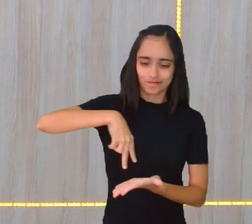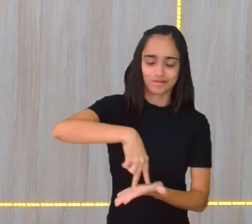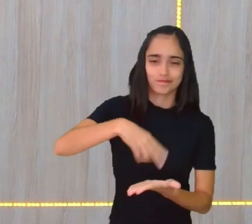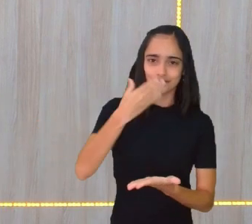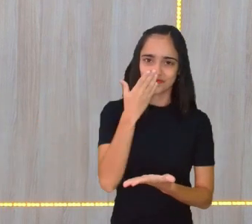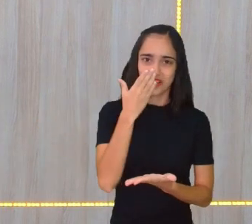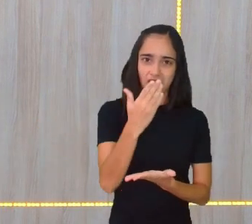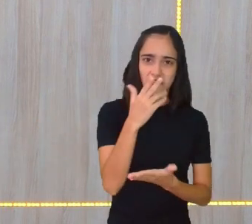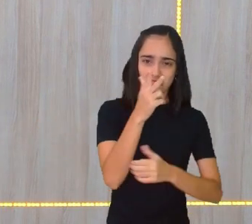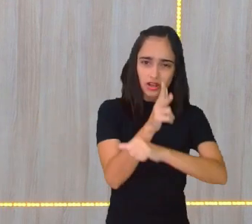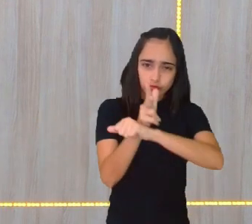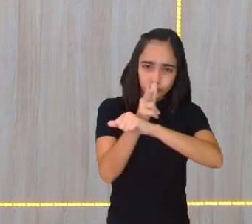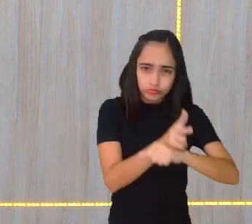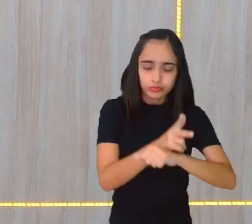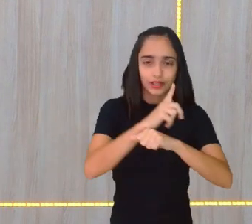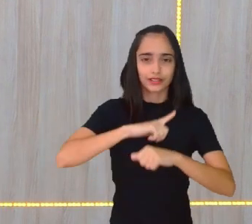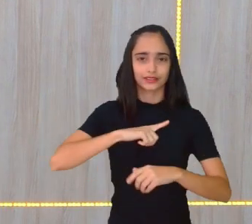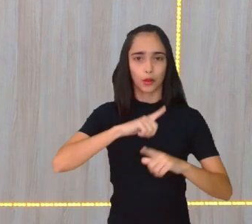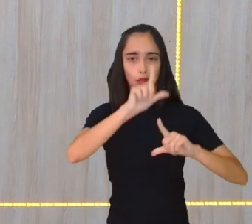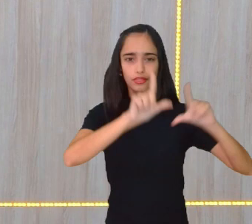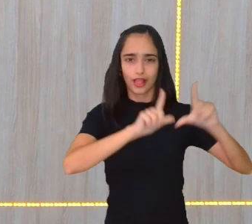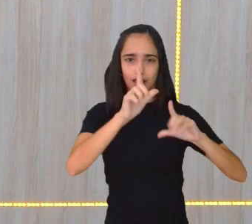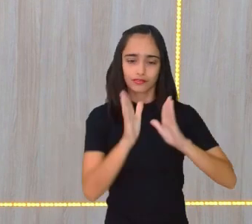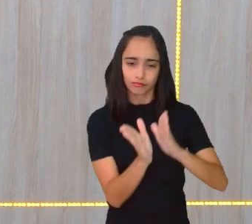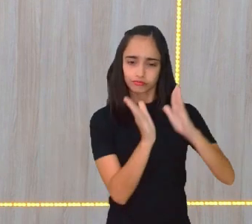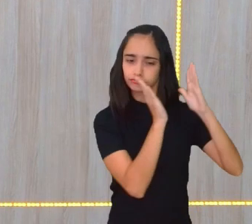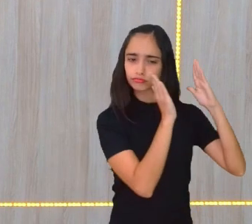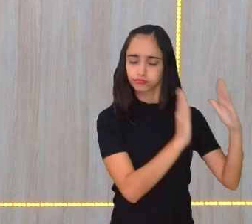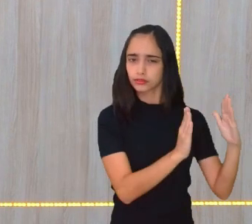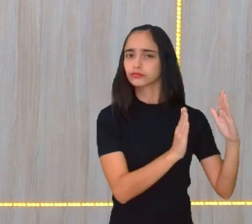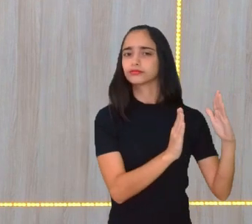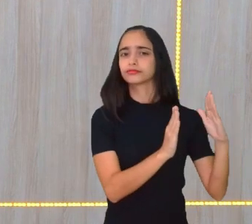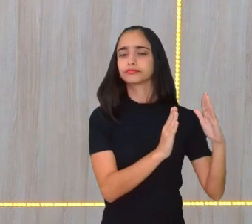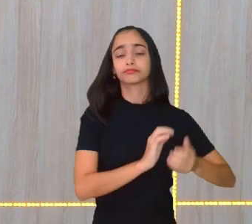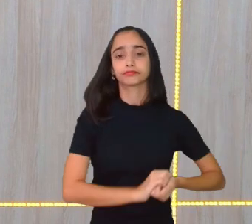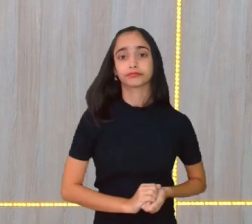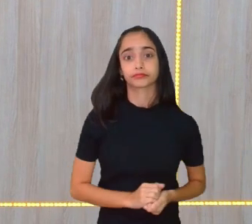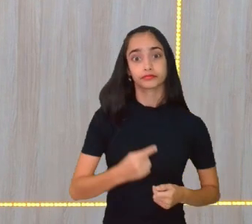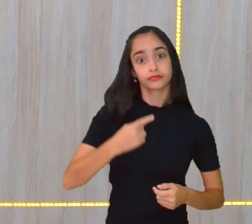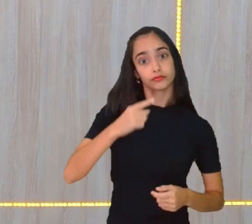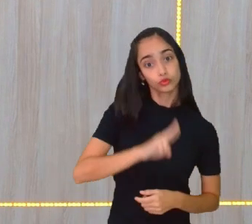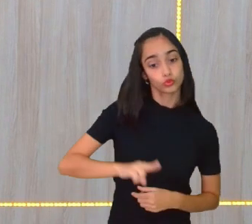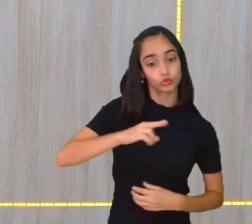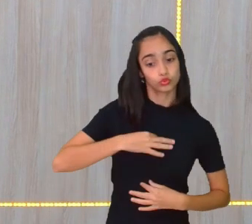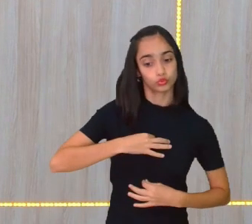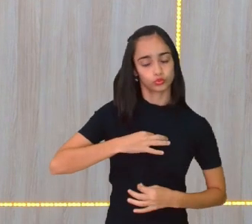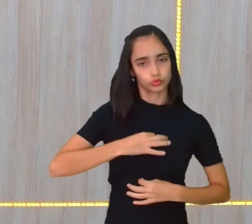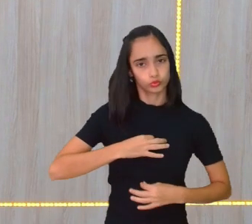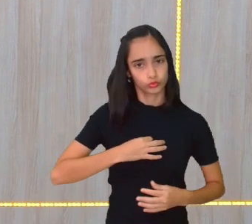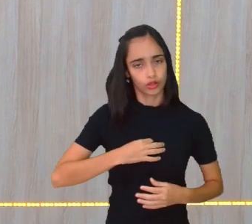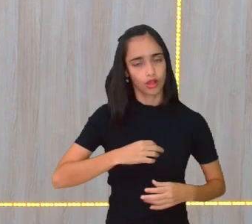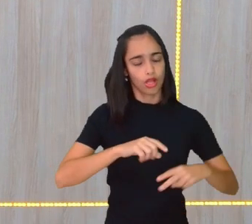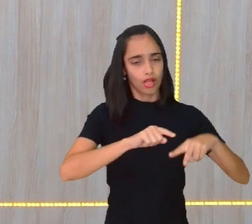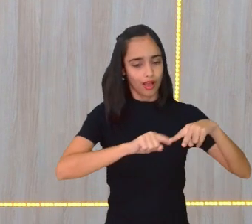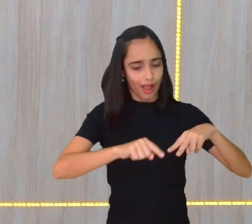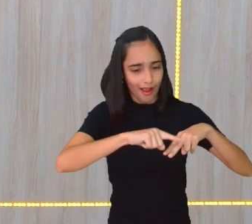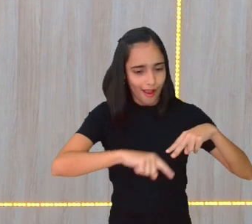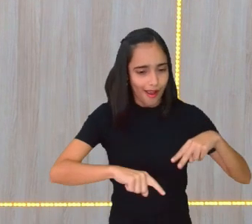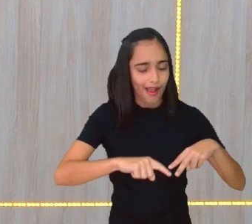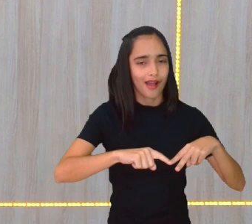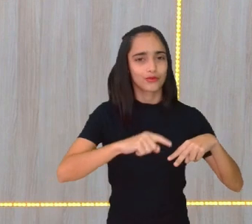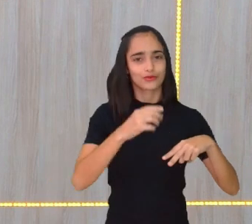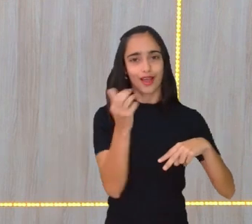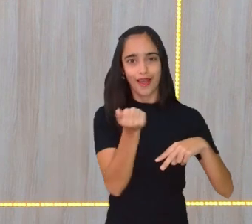câmera, tem uma televisão ao meu lado direito, onde passarão os slides da aula de hoje, e eu visto uma calça jeans azul e uma blusa